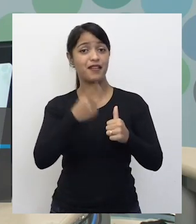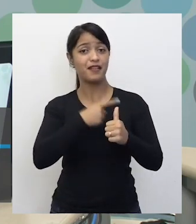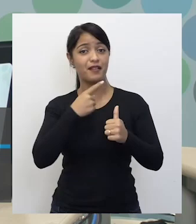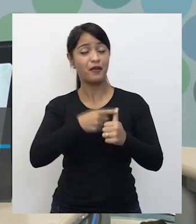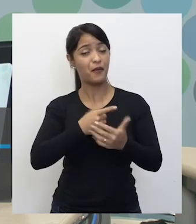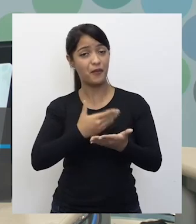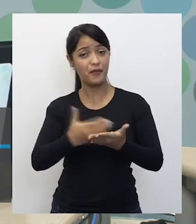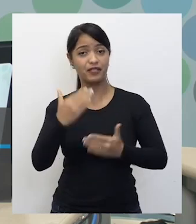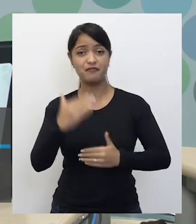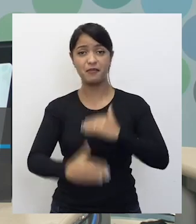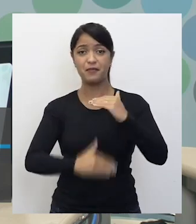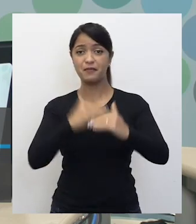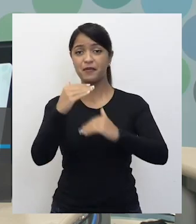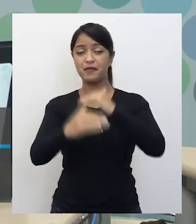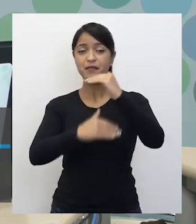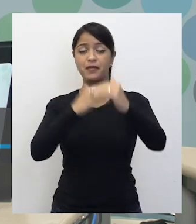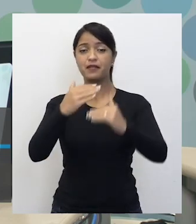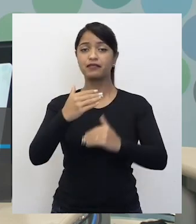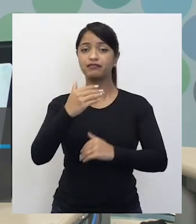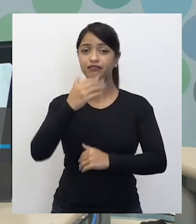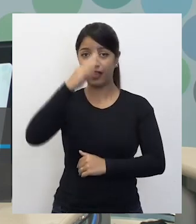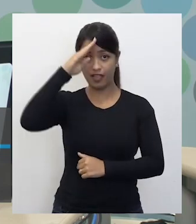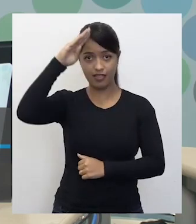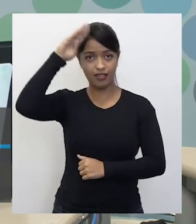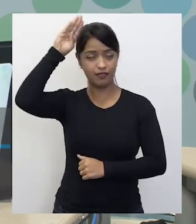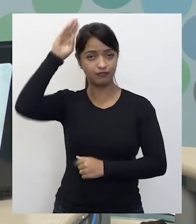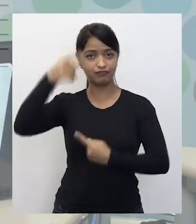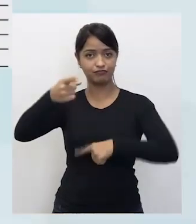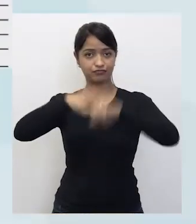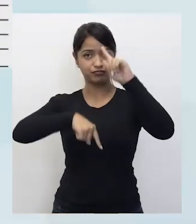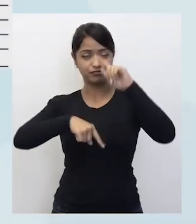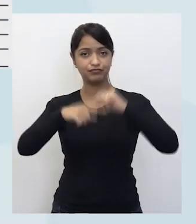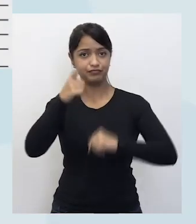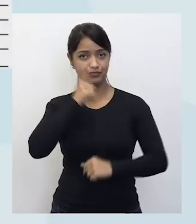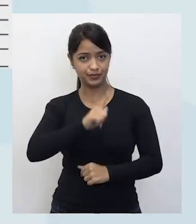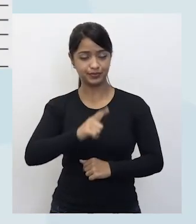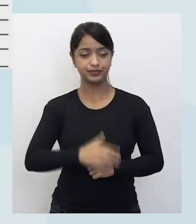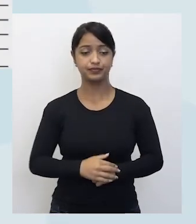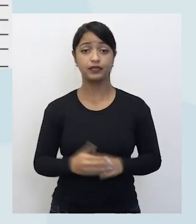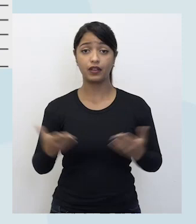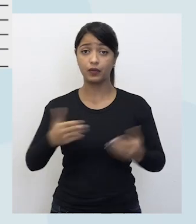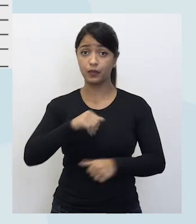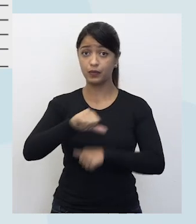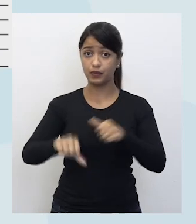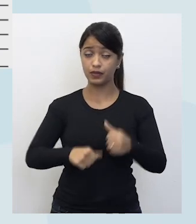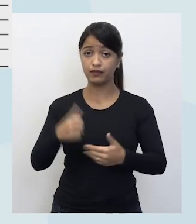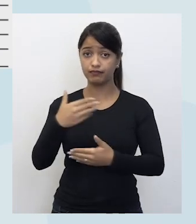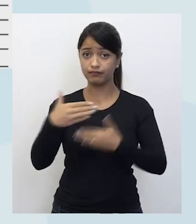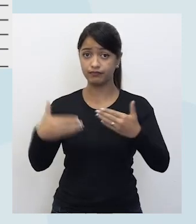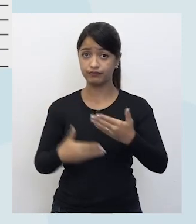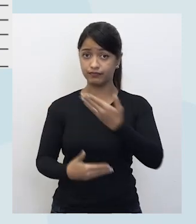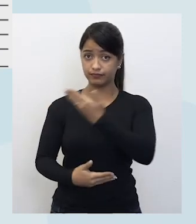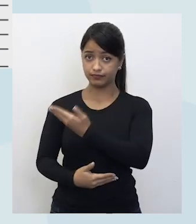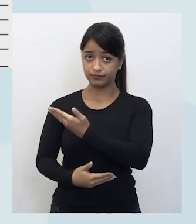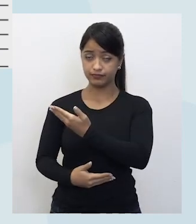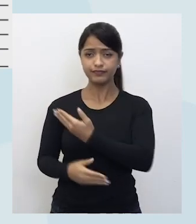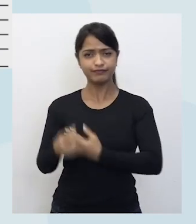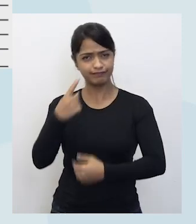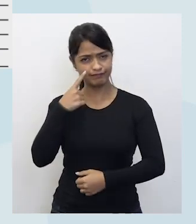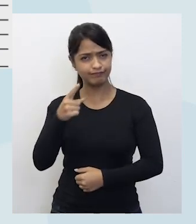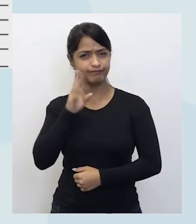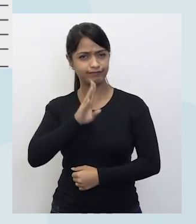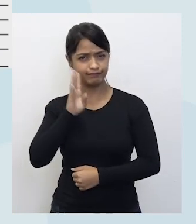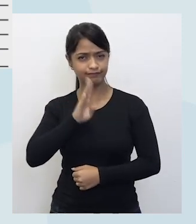para sucesso na academia. E no nosso próximo slide a gente vai trazer, olha só que legal, o que nós tínhamos falado,